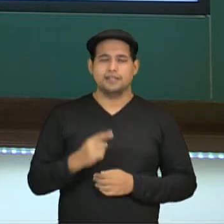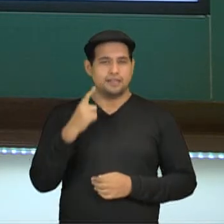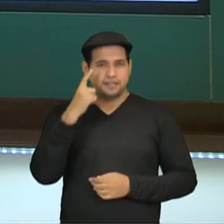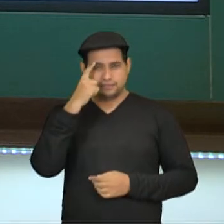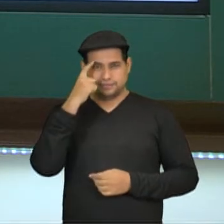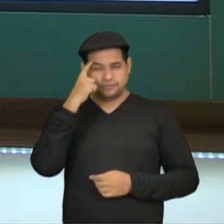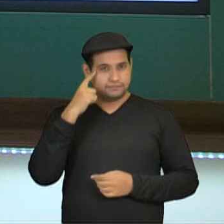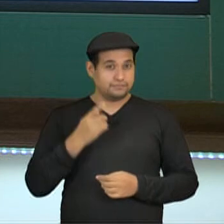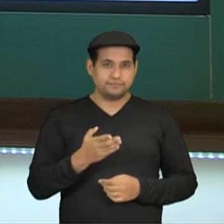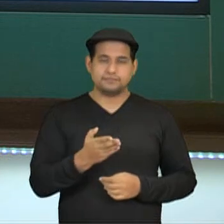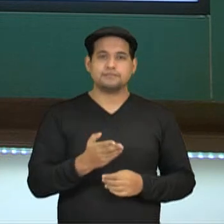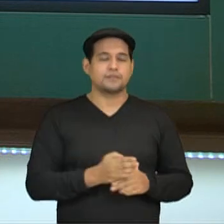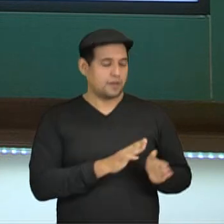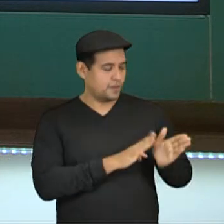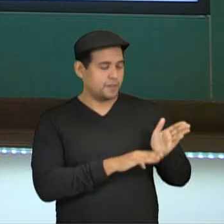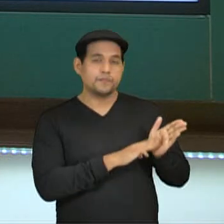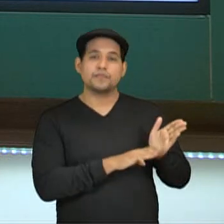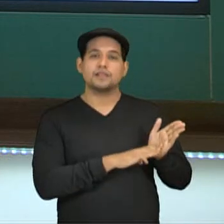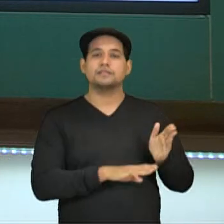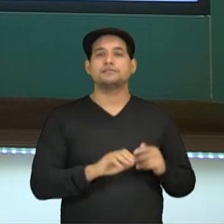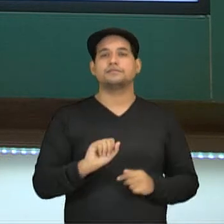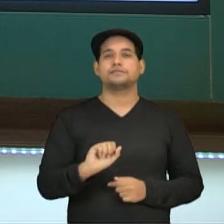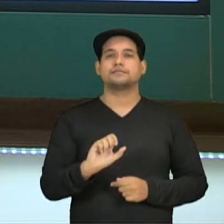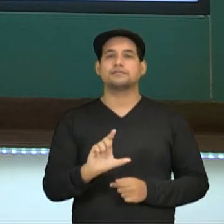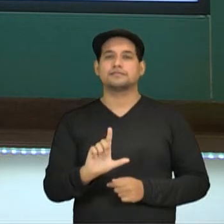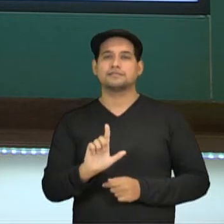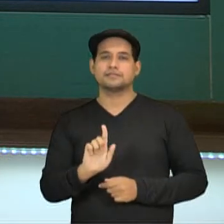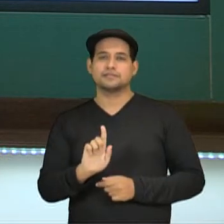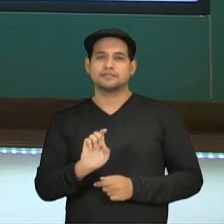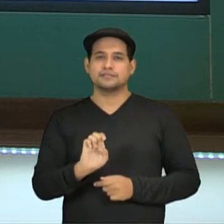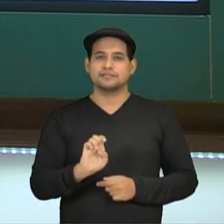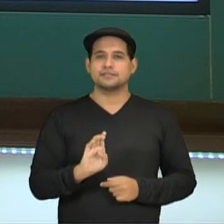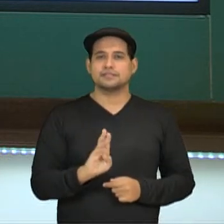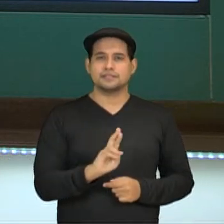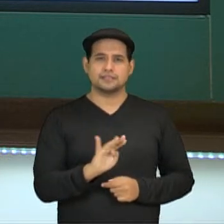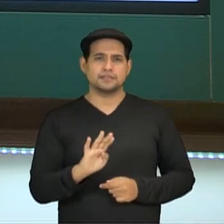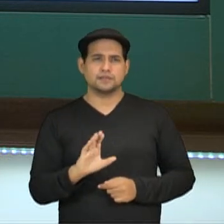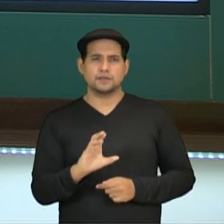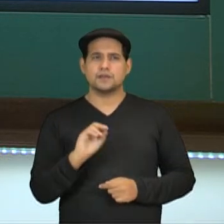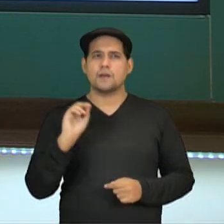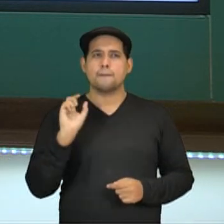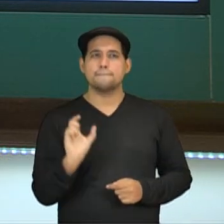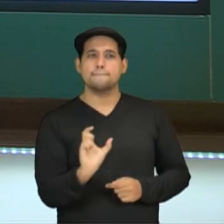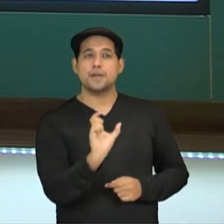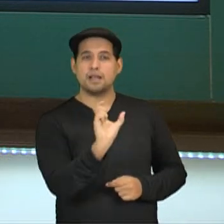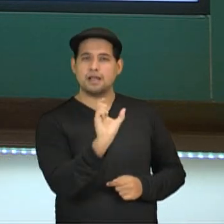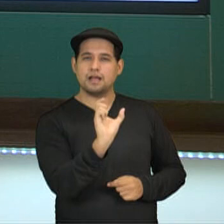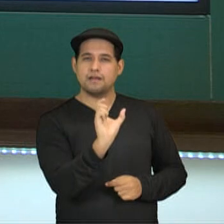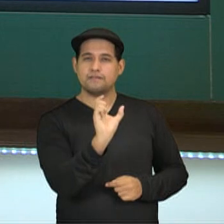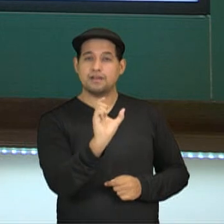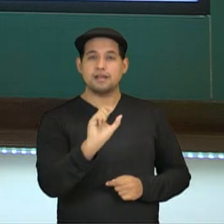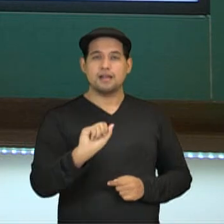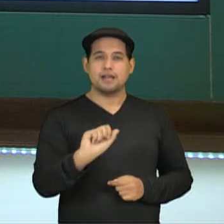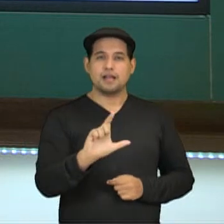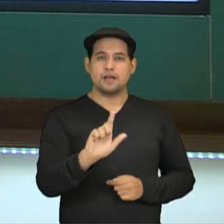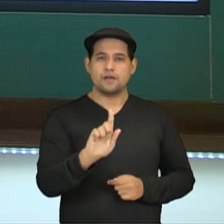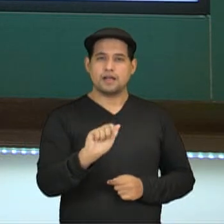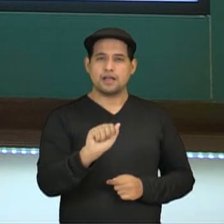sua memória. Método algébrico de algarismo, lembra que a palavra algarismo veio desse